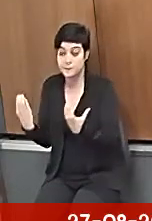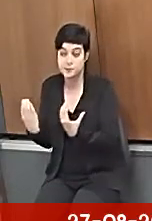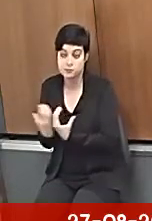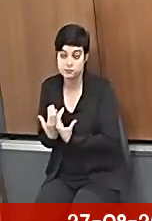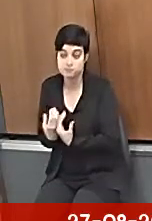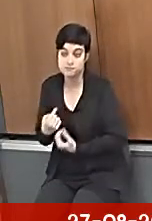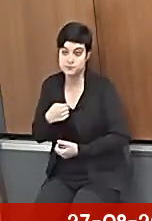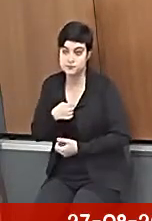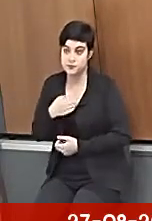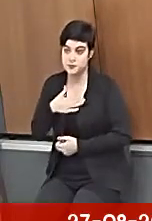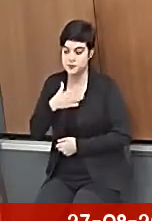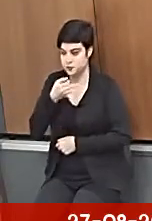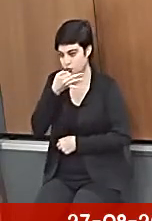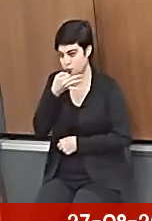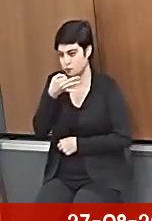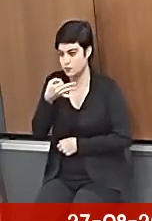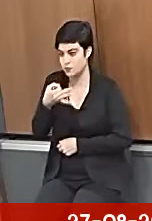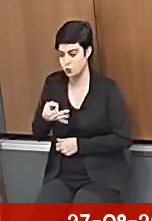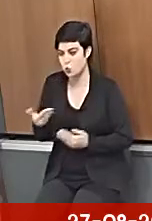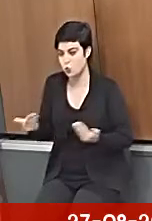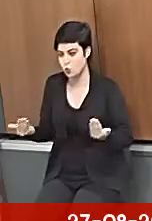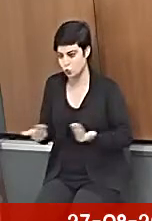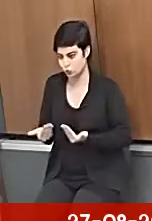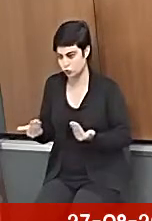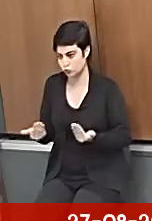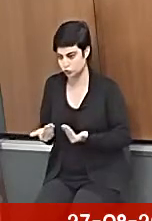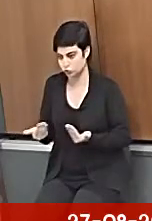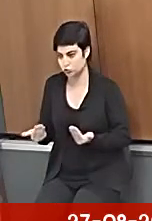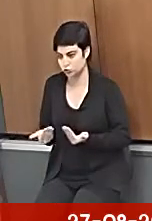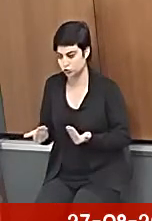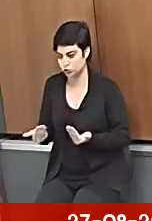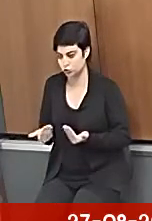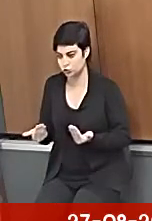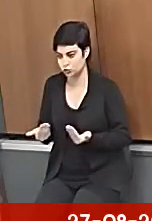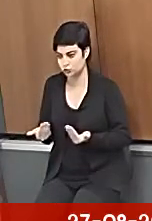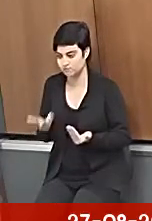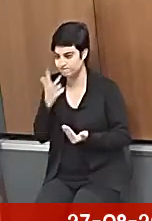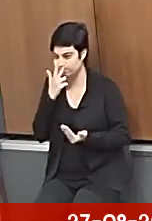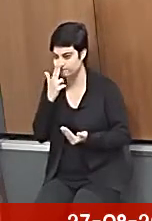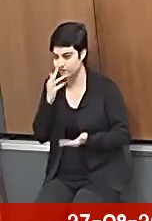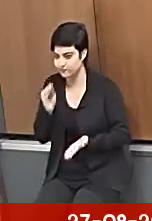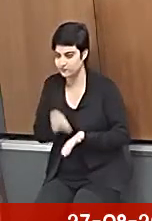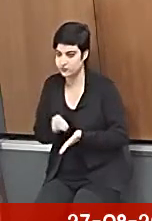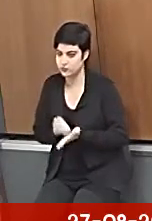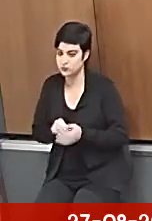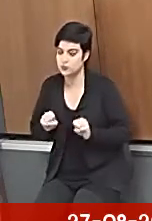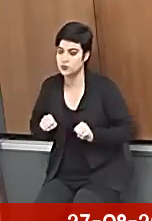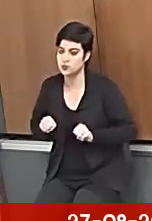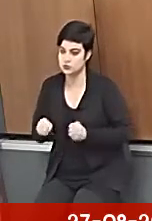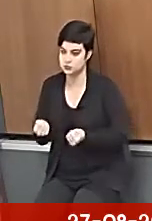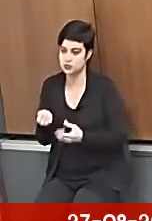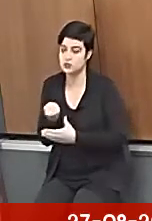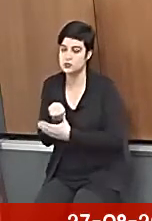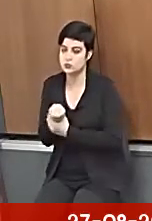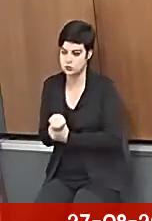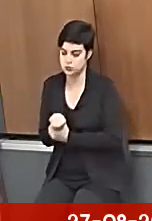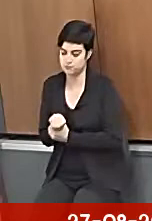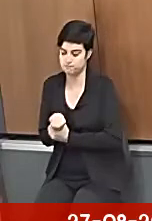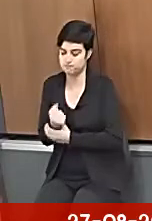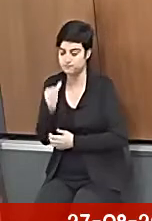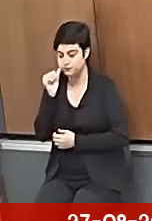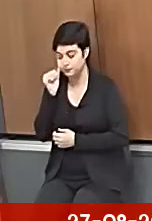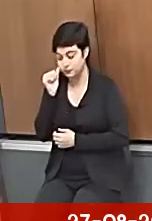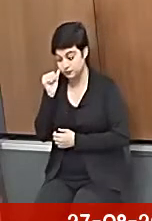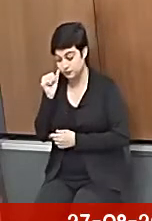julgaria hoje algum me seguro pela realidade que vivemos no estádio